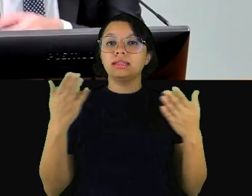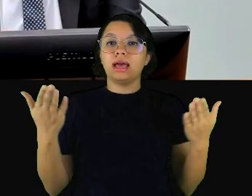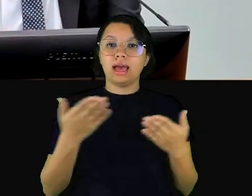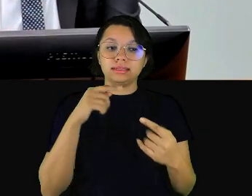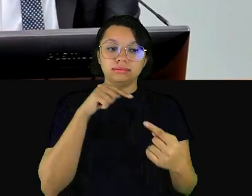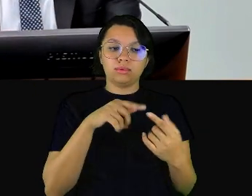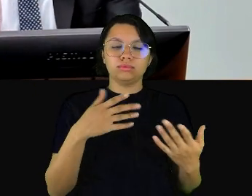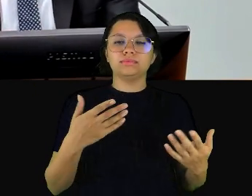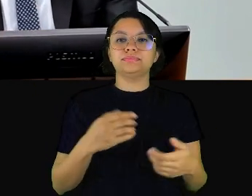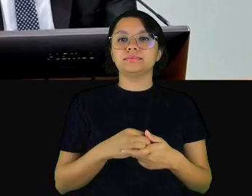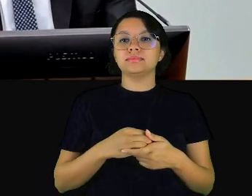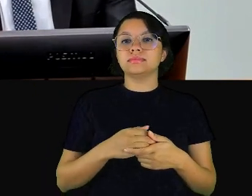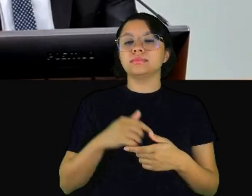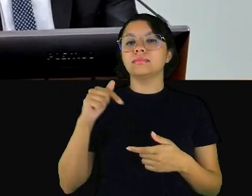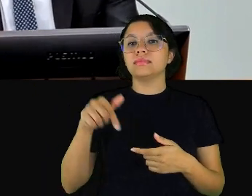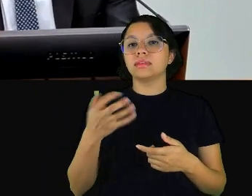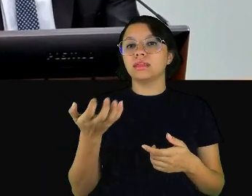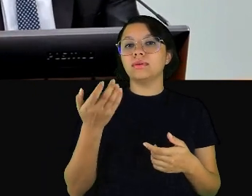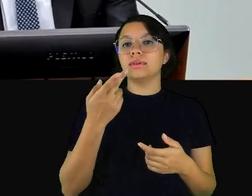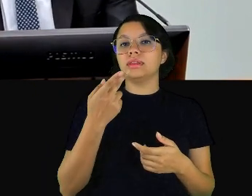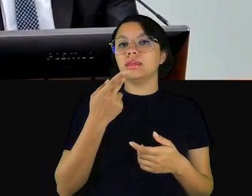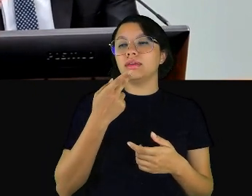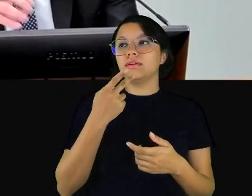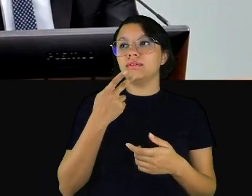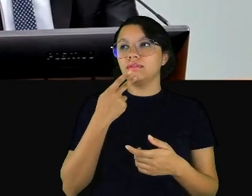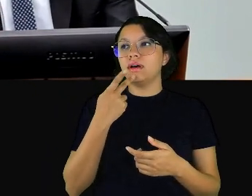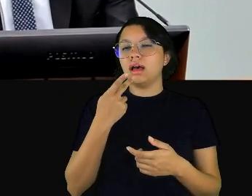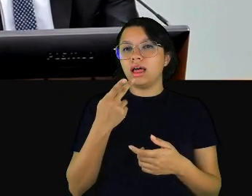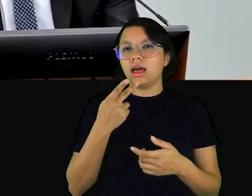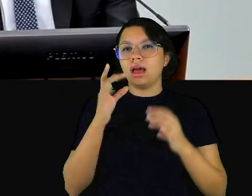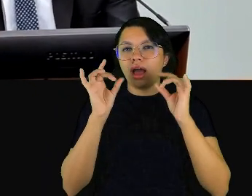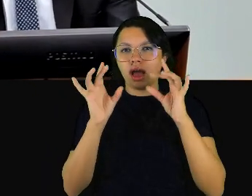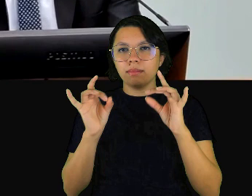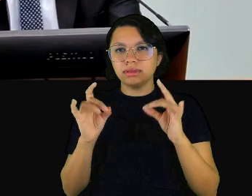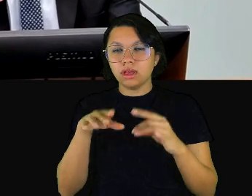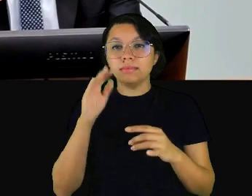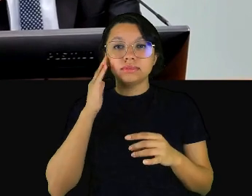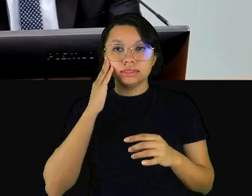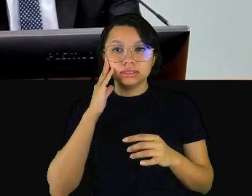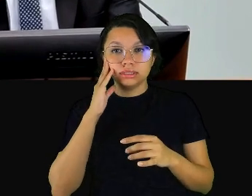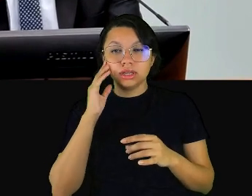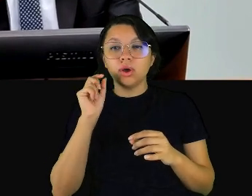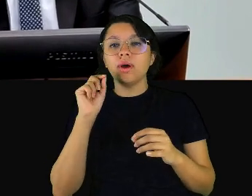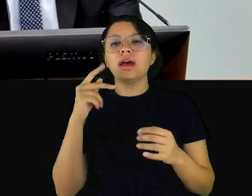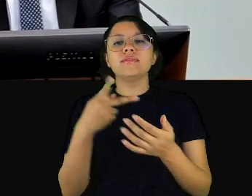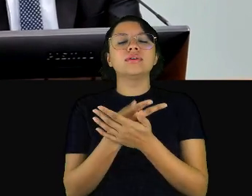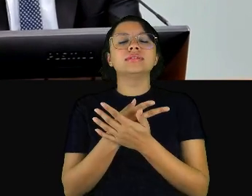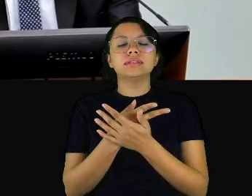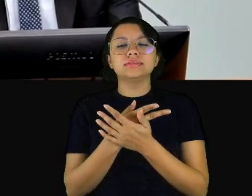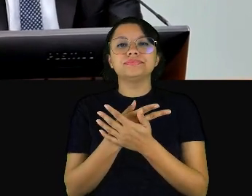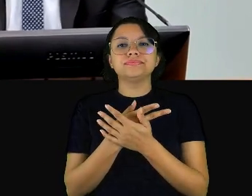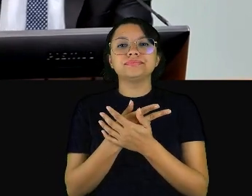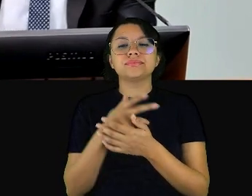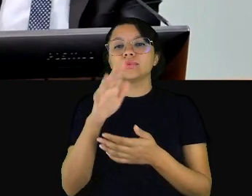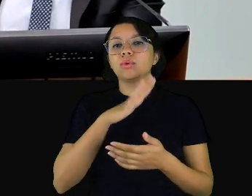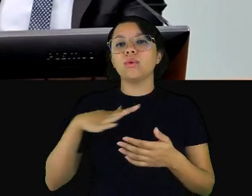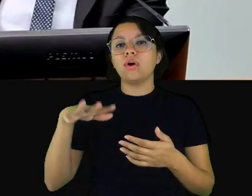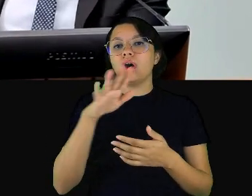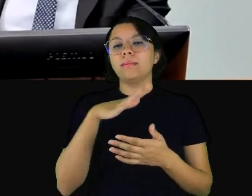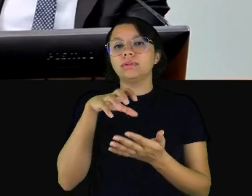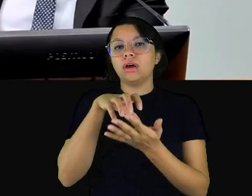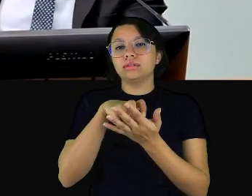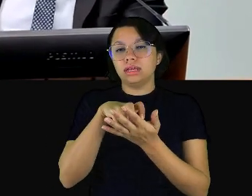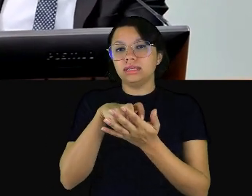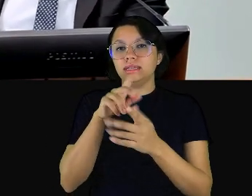ponto. E aqui eu queria só fazer o destaque para entenderem, olha só o que acaba acontecendo, né? No âmbito da